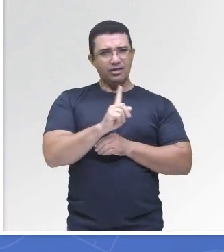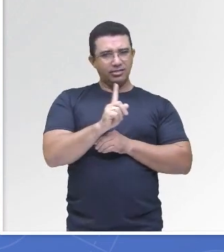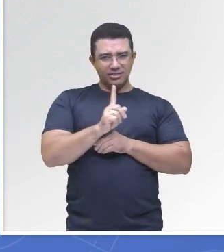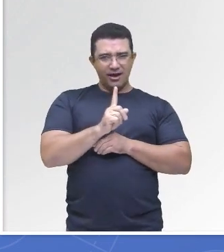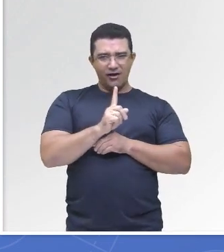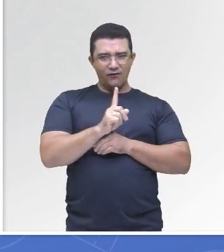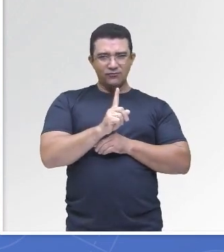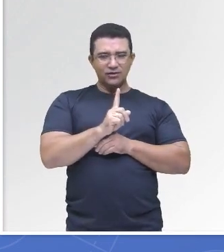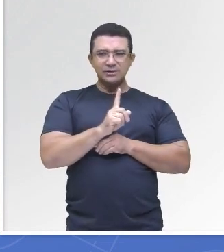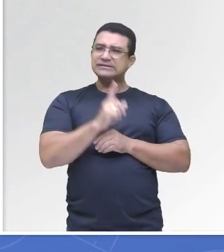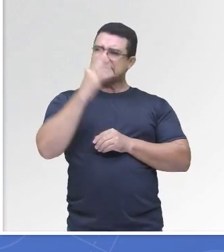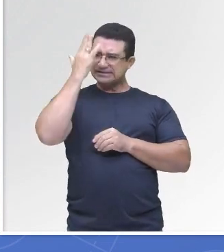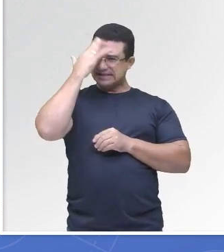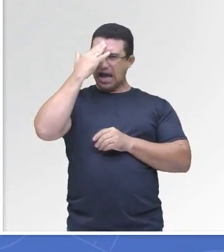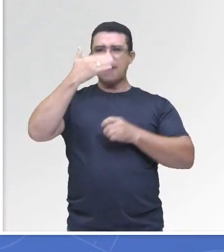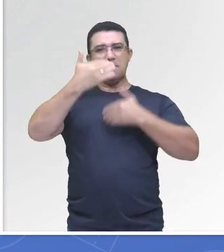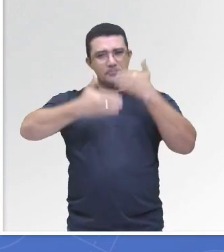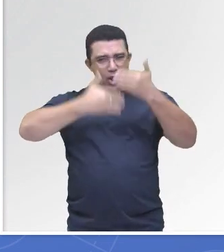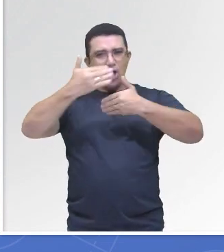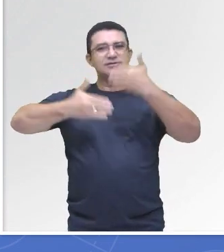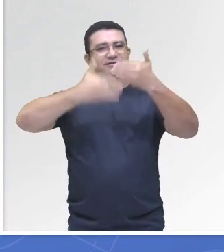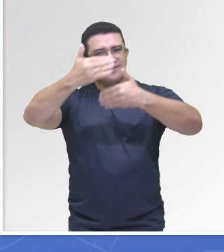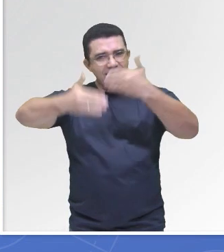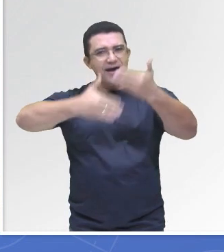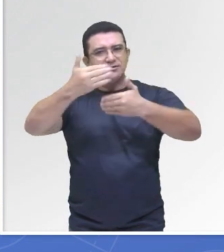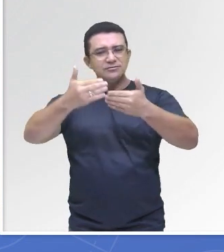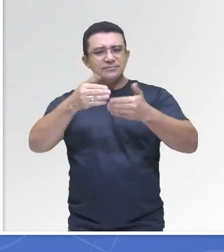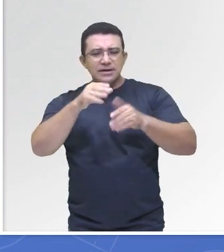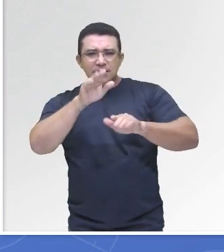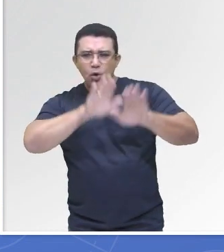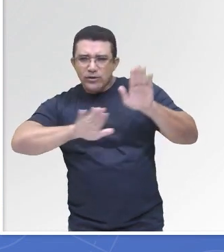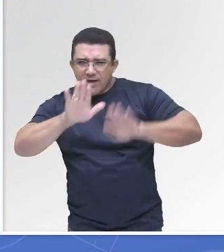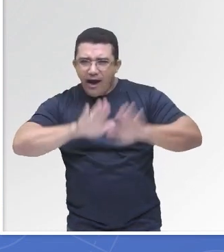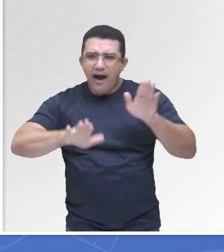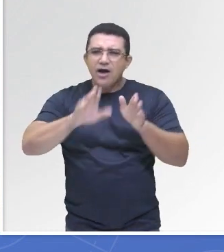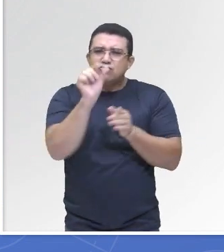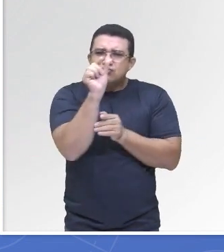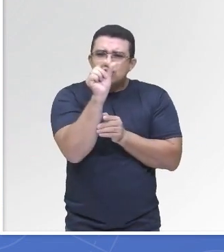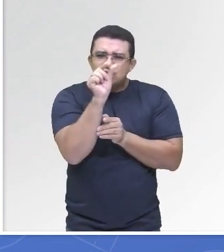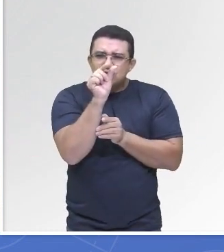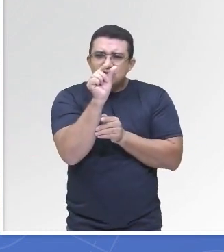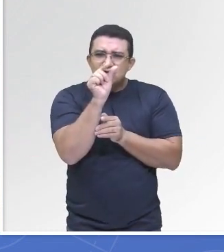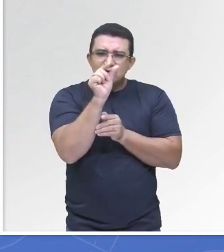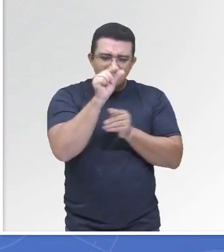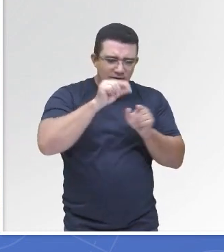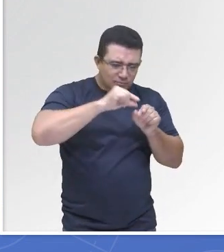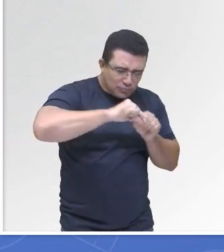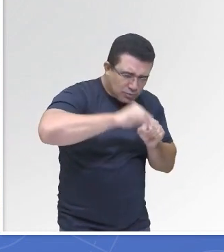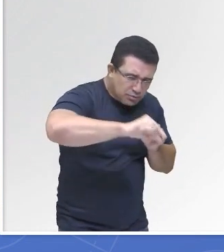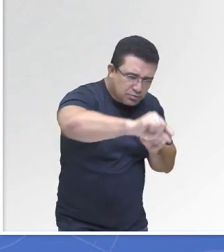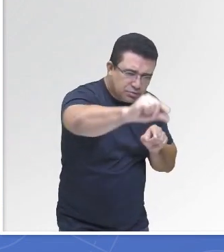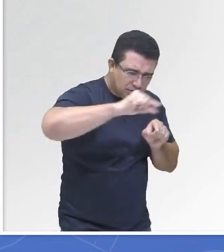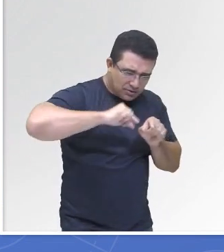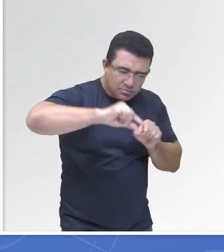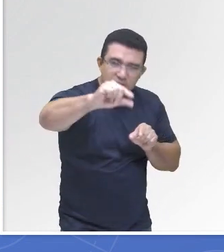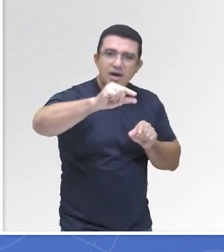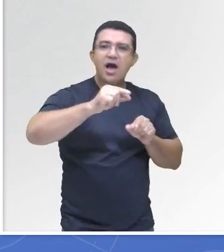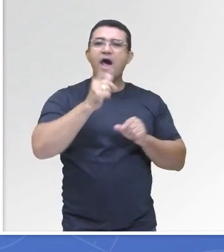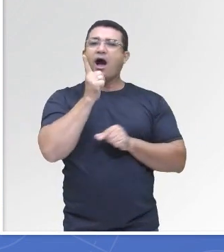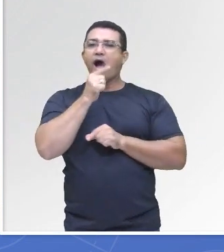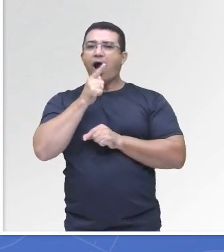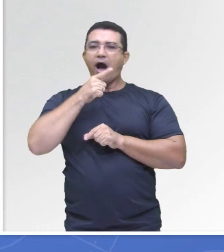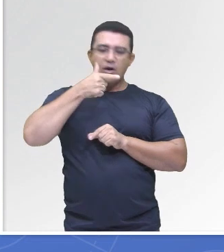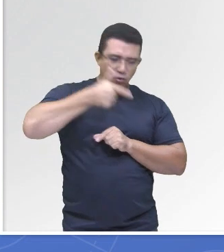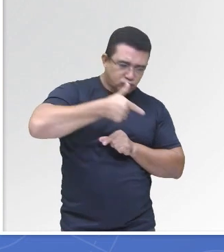de plantar, a gente tem que tomar aquele cuidado com a sementinha, né? Regar de vez em quando. E